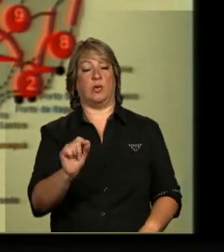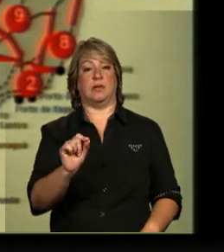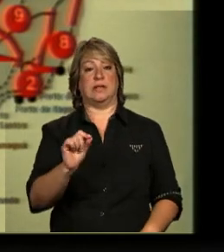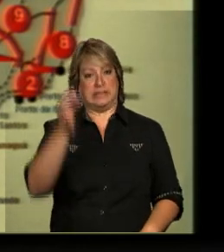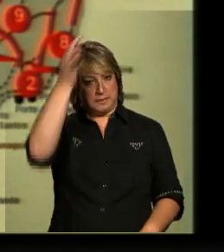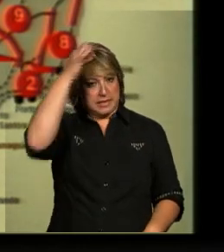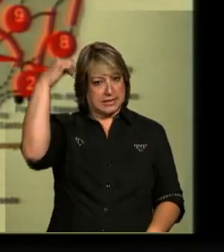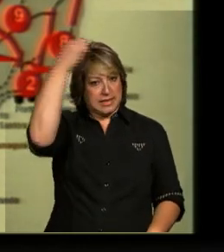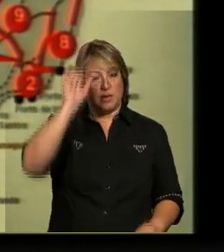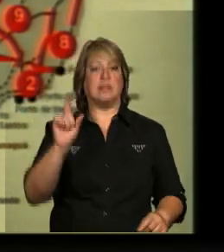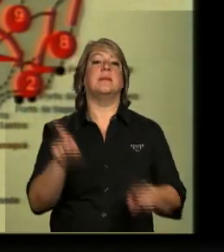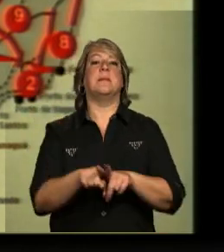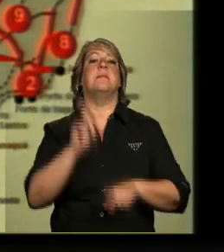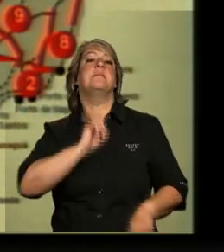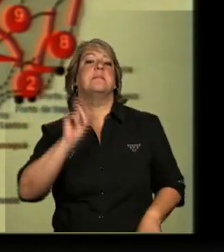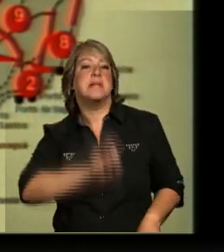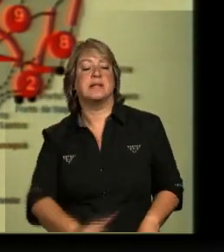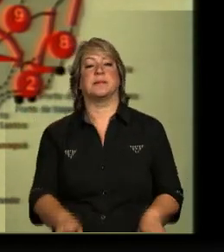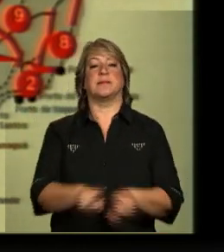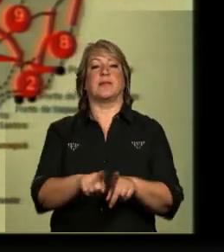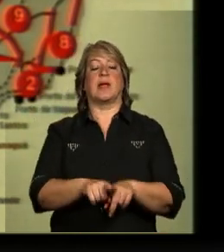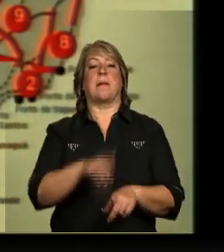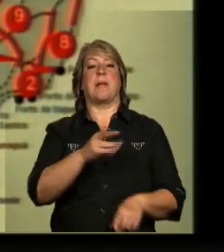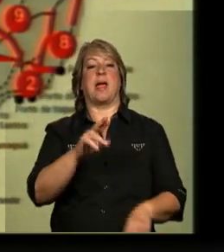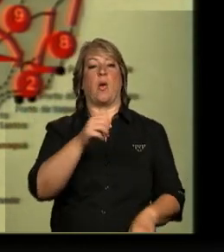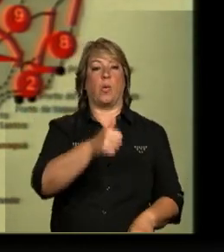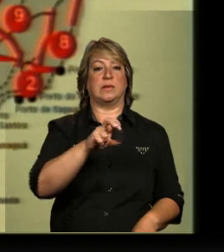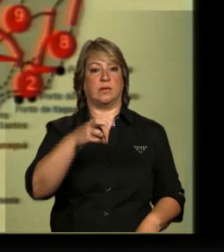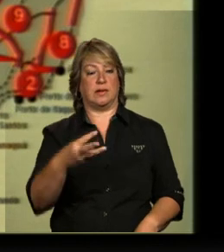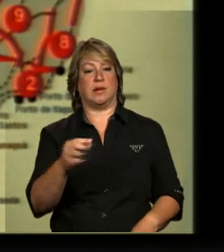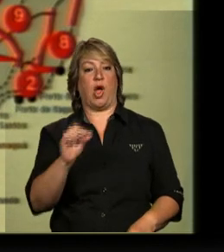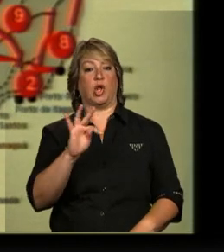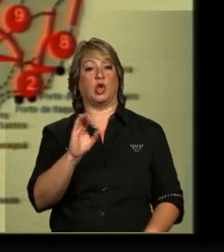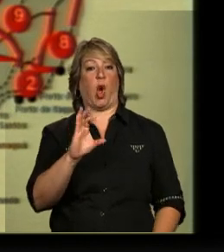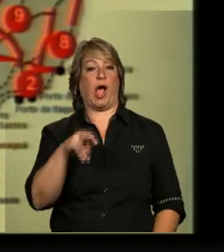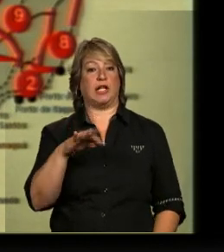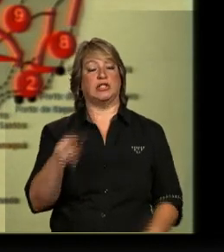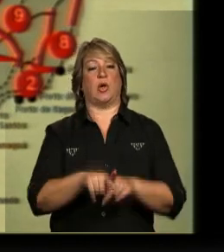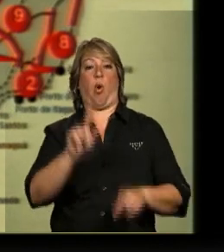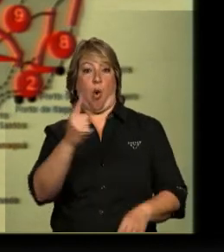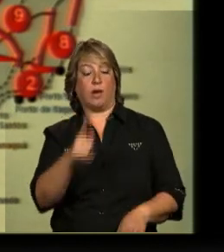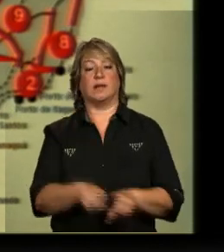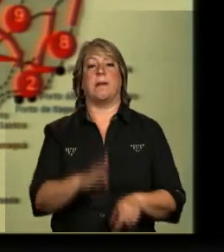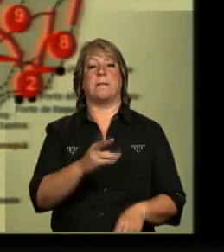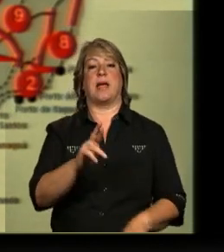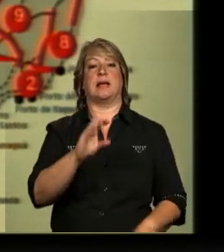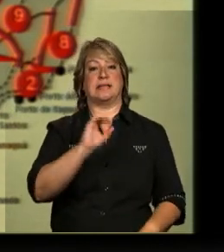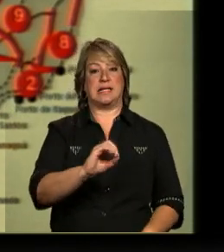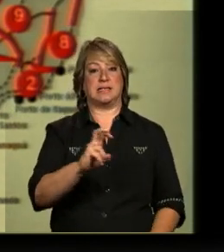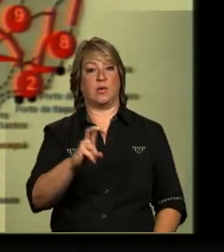no Espírito Santo e Minas Gerais a br-153 nos estados de Tocantins e Goiás a